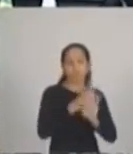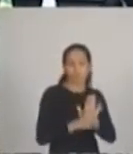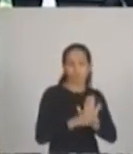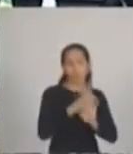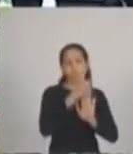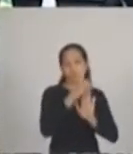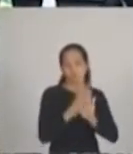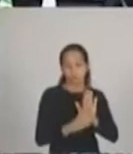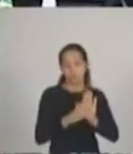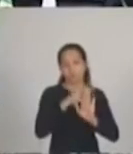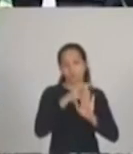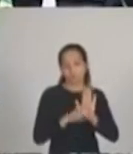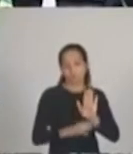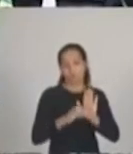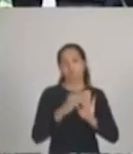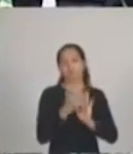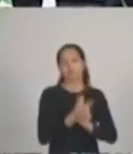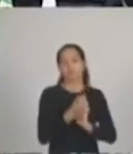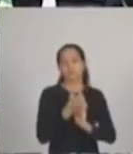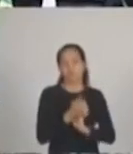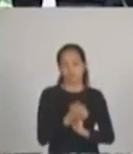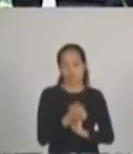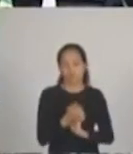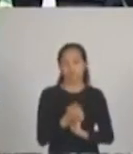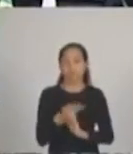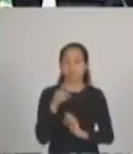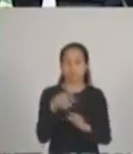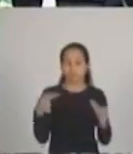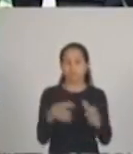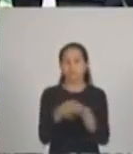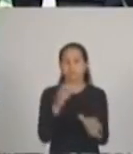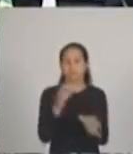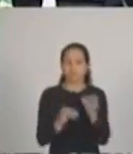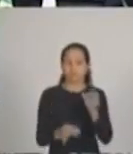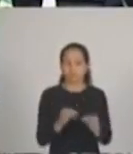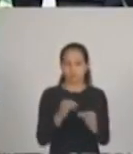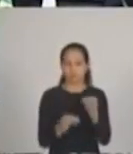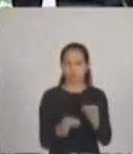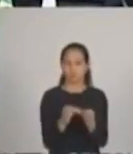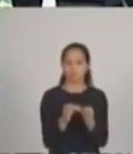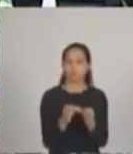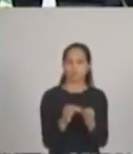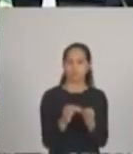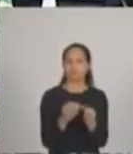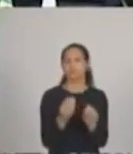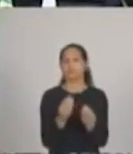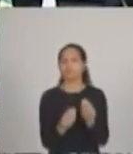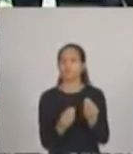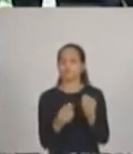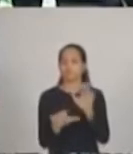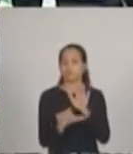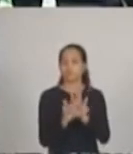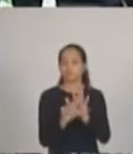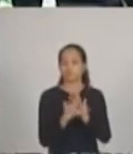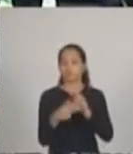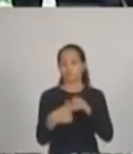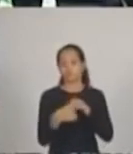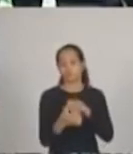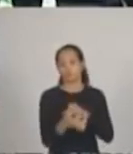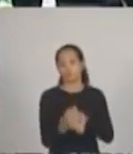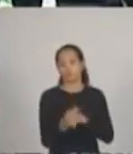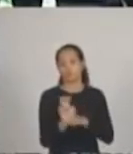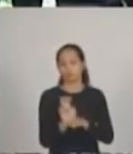legislativo 220-2021. A Comissão de Justiça na forma da lei do artigo